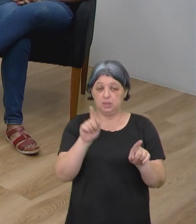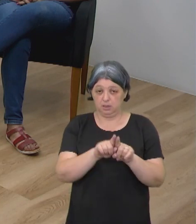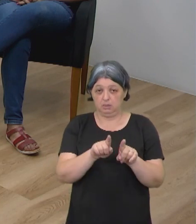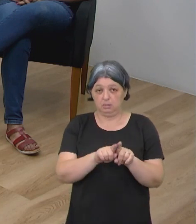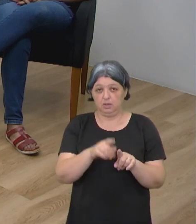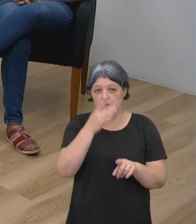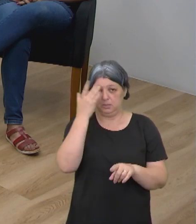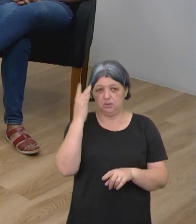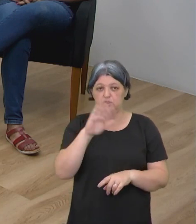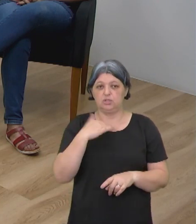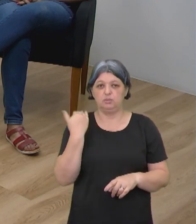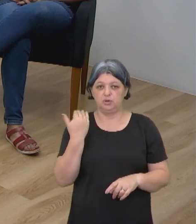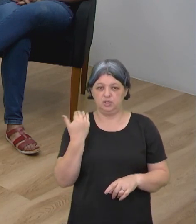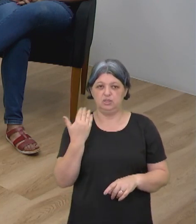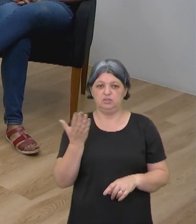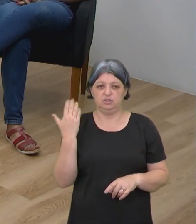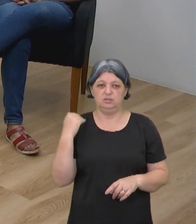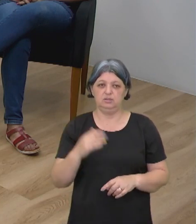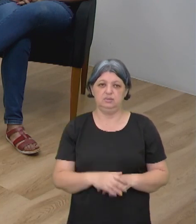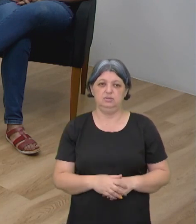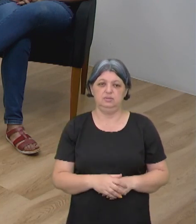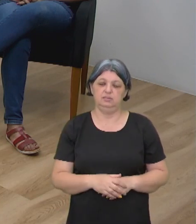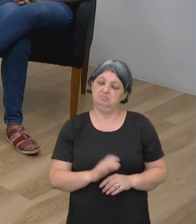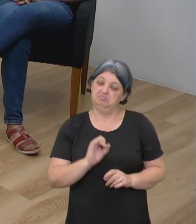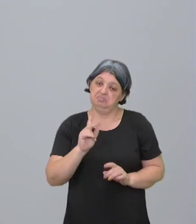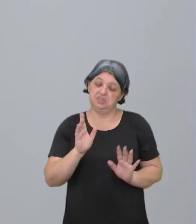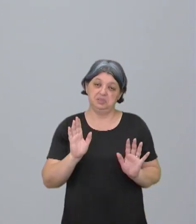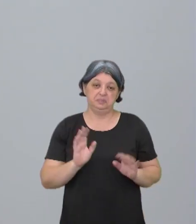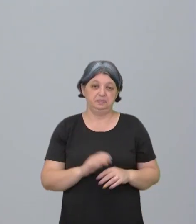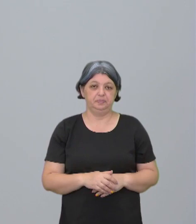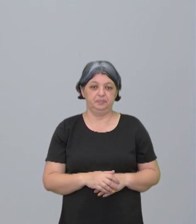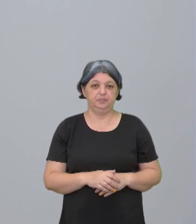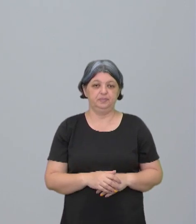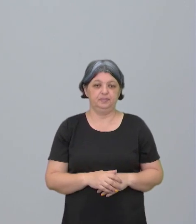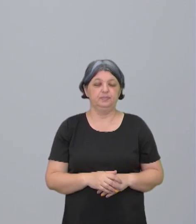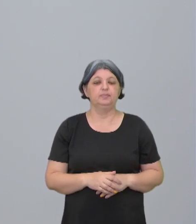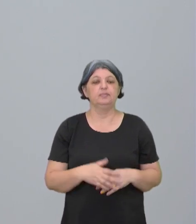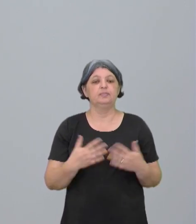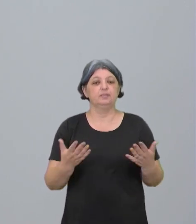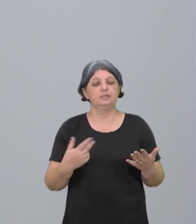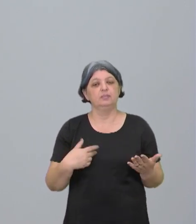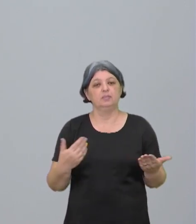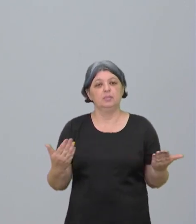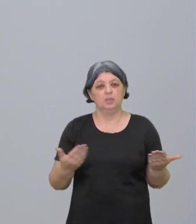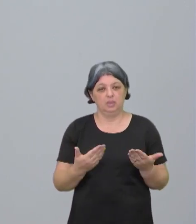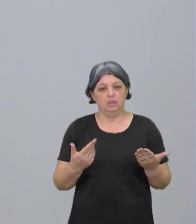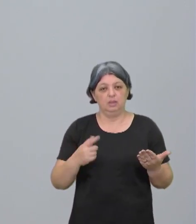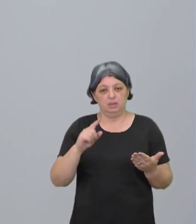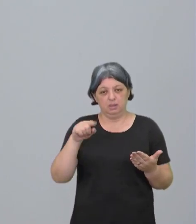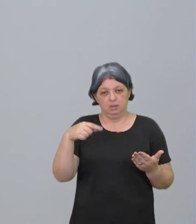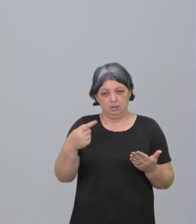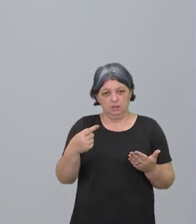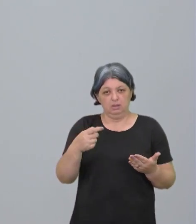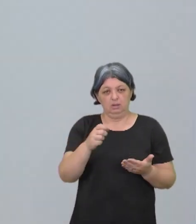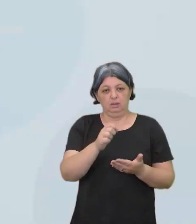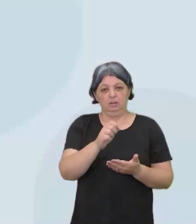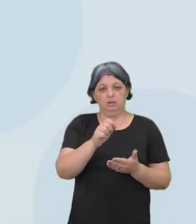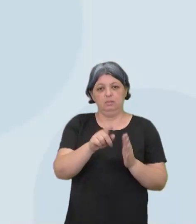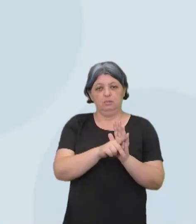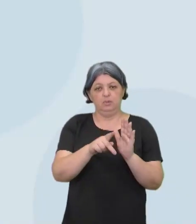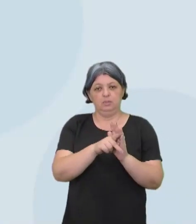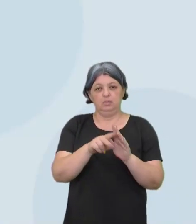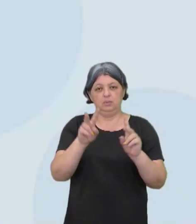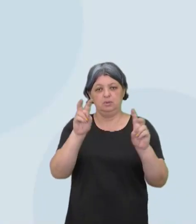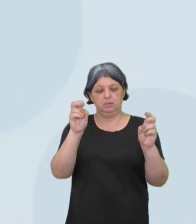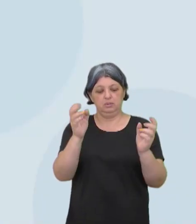que falar. Eu achei desnecessário, mas tudo bem, vamos lá. Muito bom, então olha só, né? Vamos então passar para o nosso componente 3, né? Que é, olha